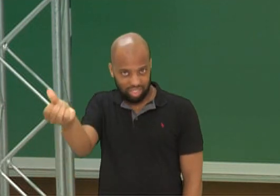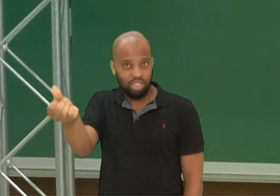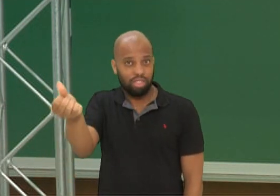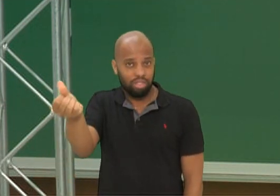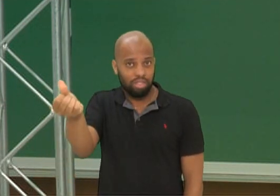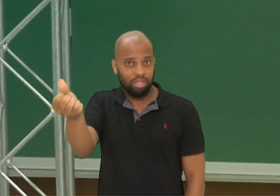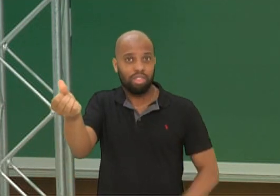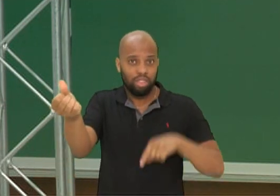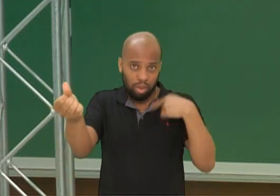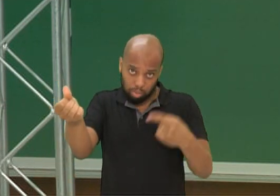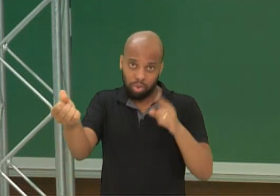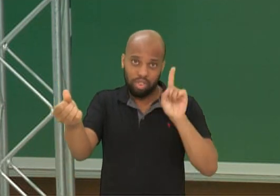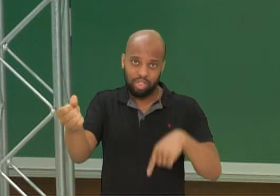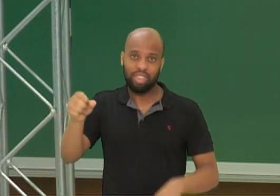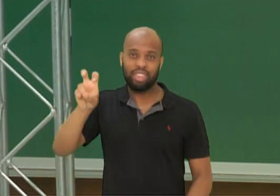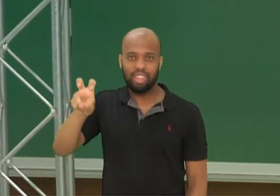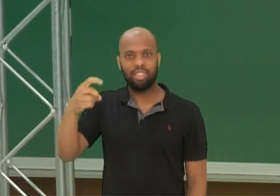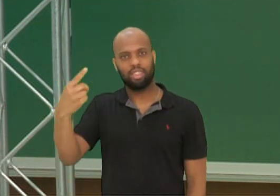256,